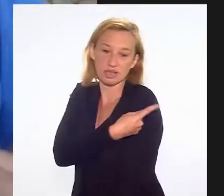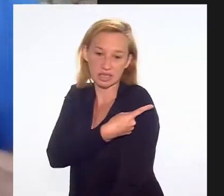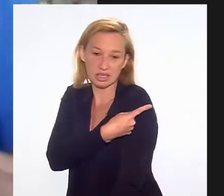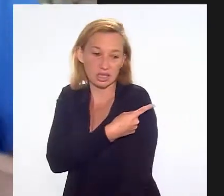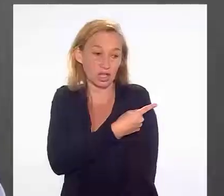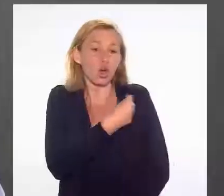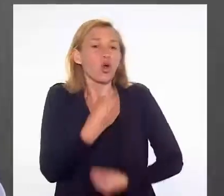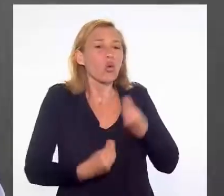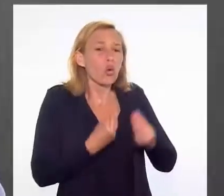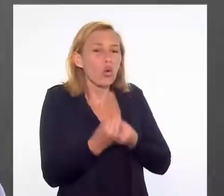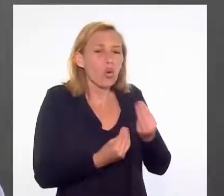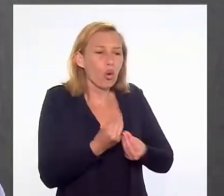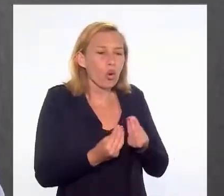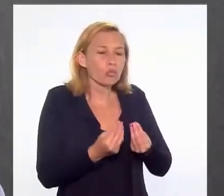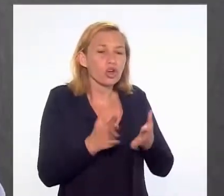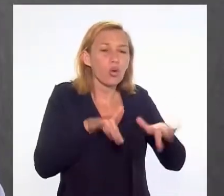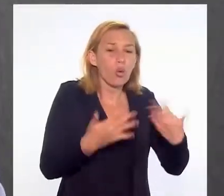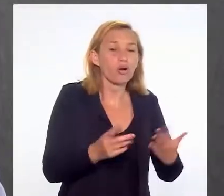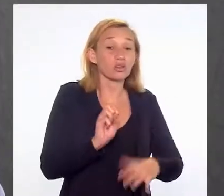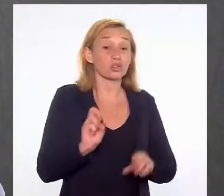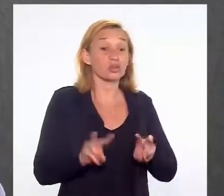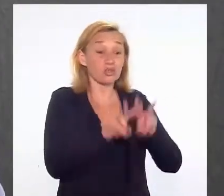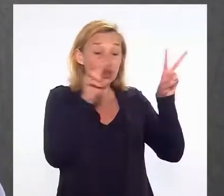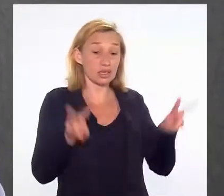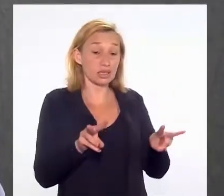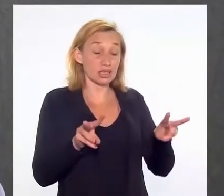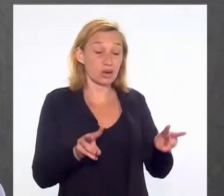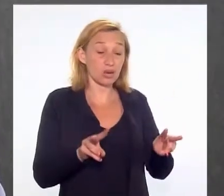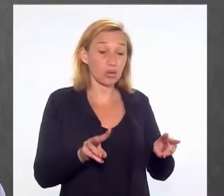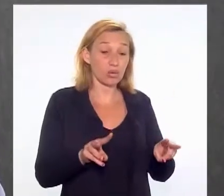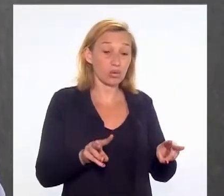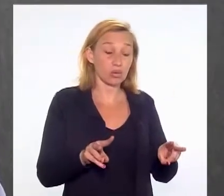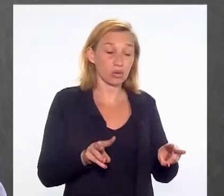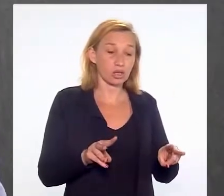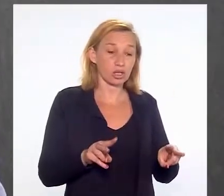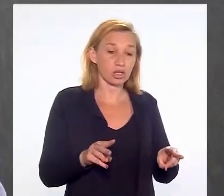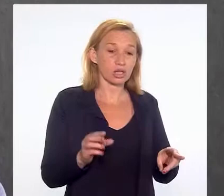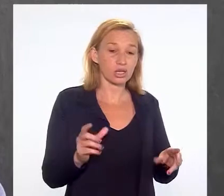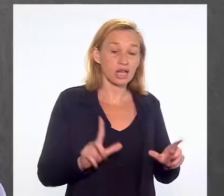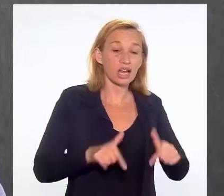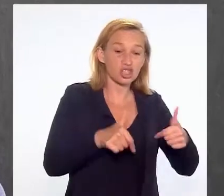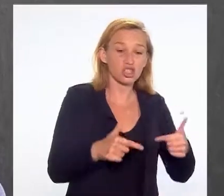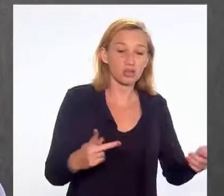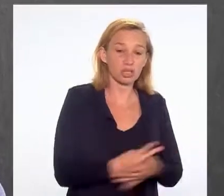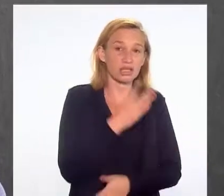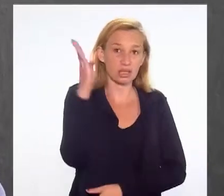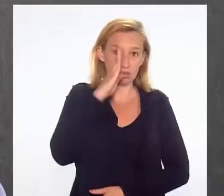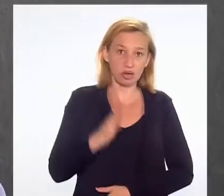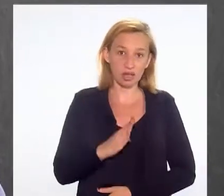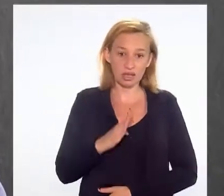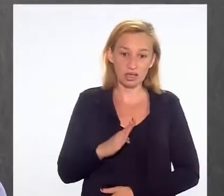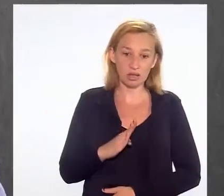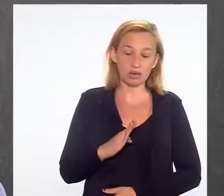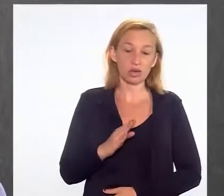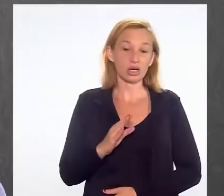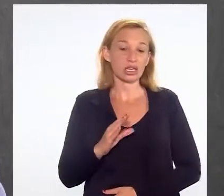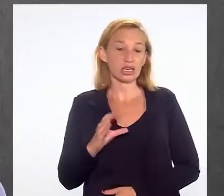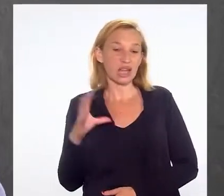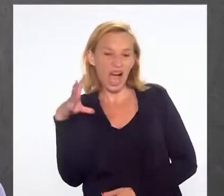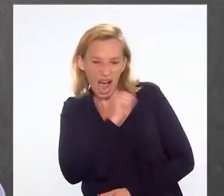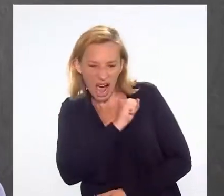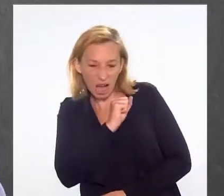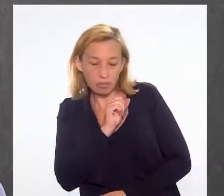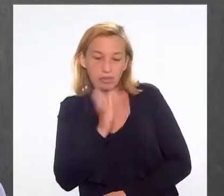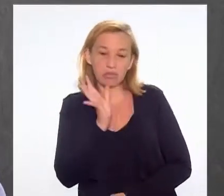alguma. Você falou da importância de se acelerar a vacinação. Eu te perguntar exatamente isso. Qual é a sua visão em relação